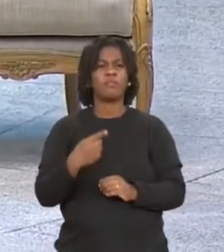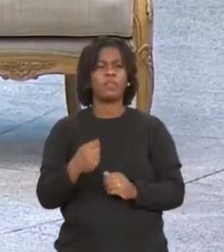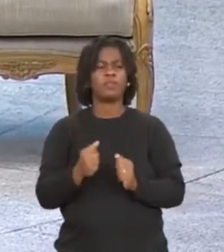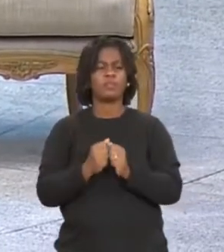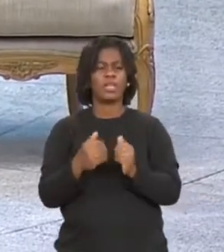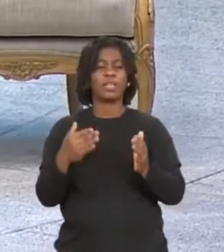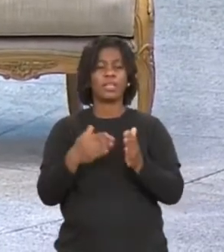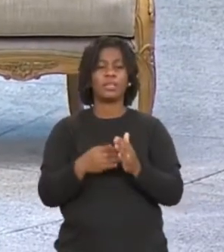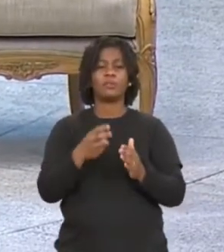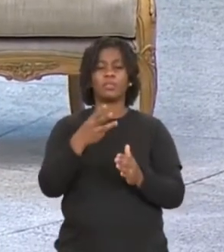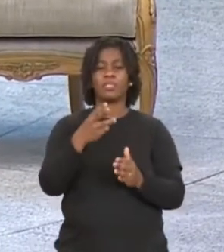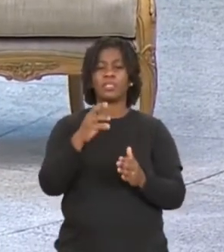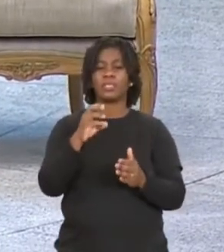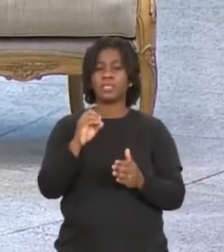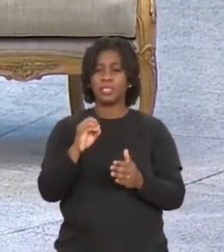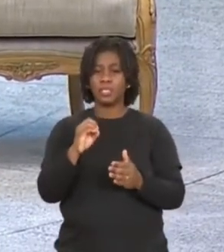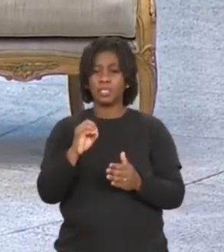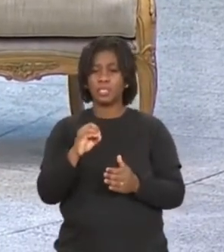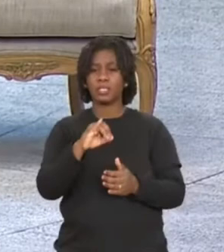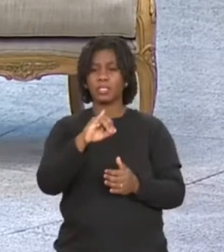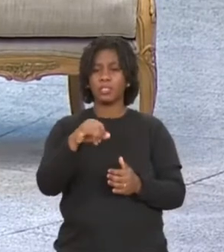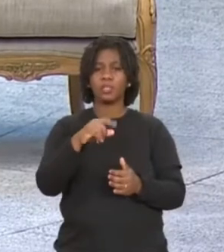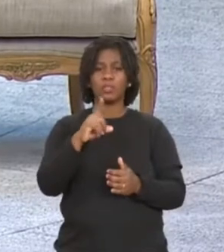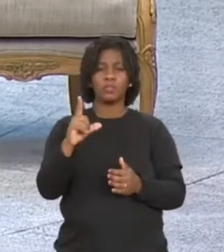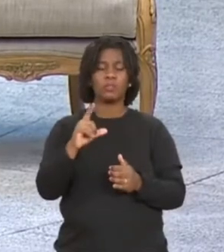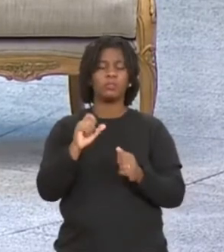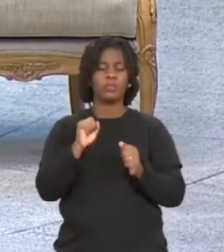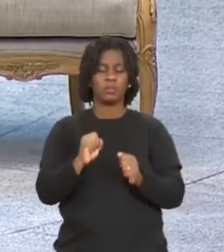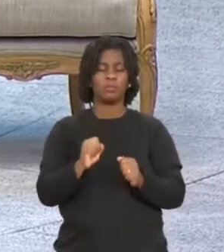Amém? Mas olha para mim, por favor.